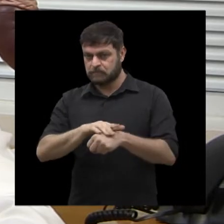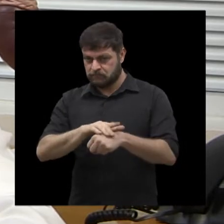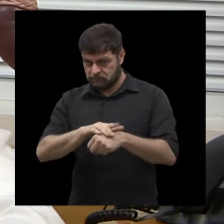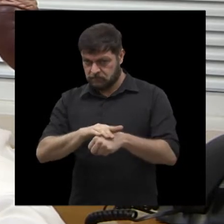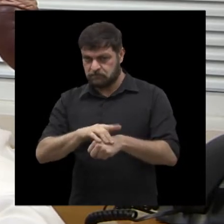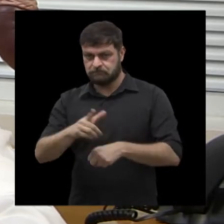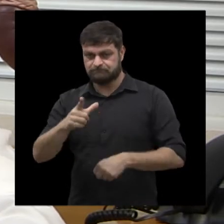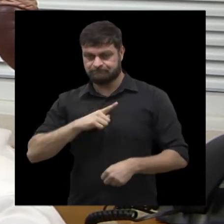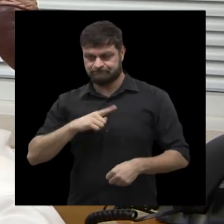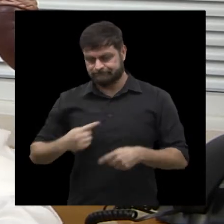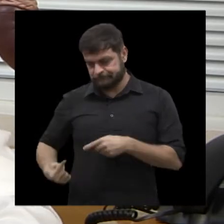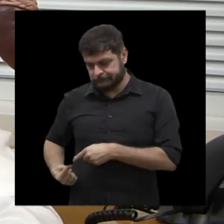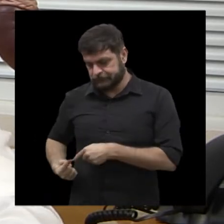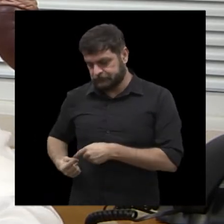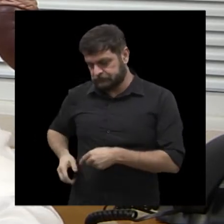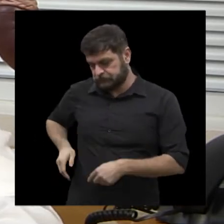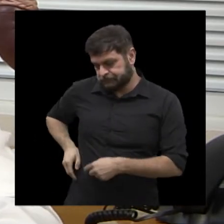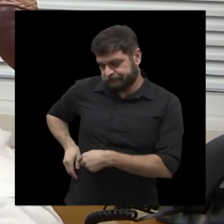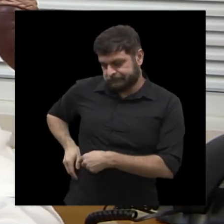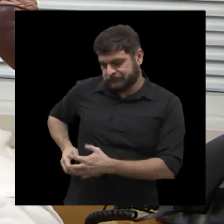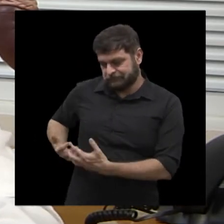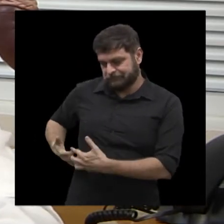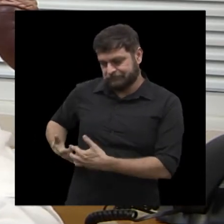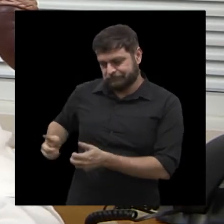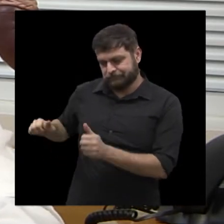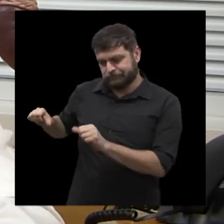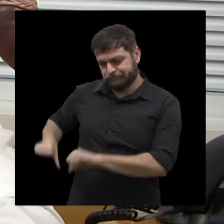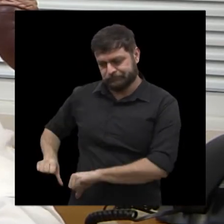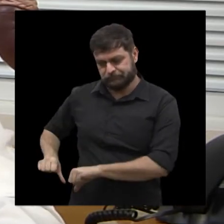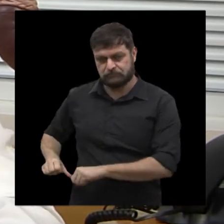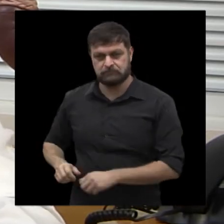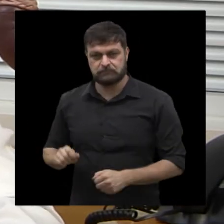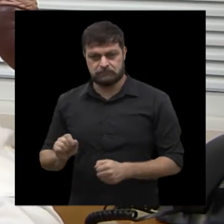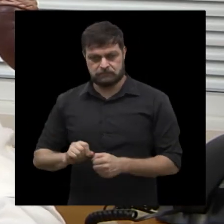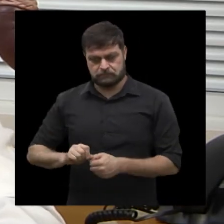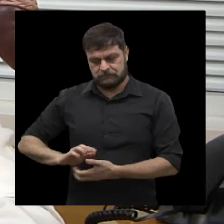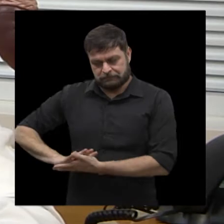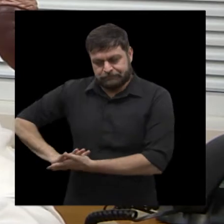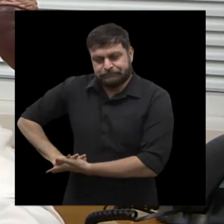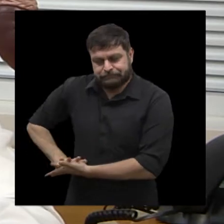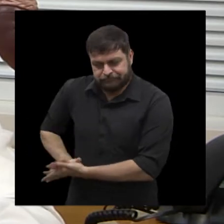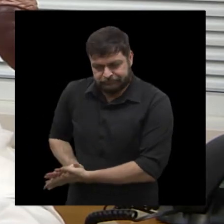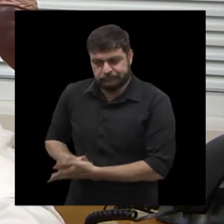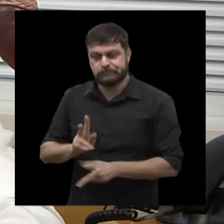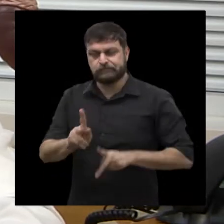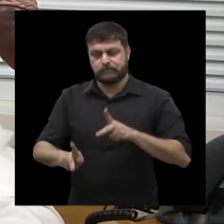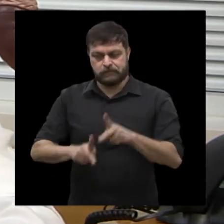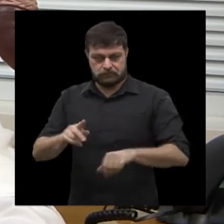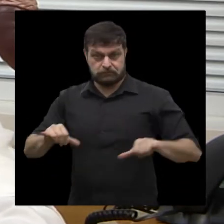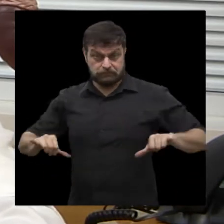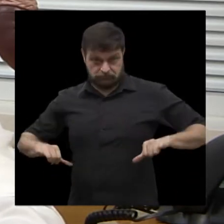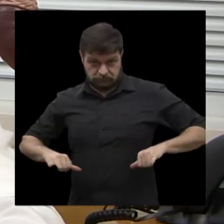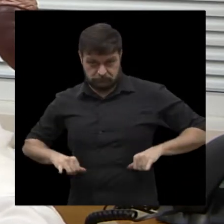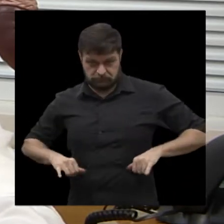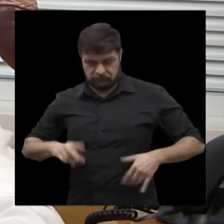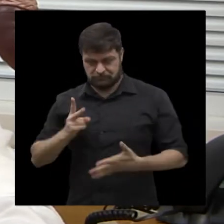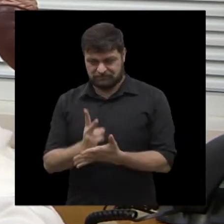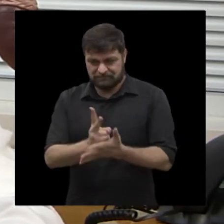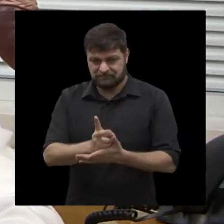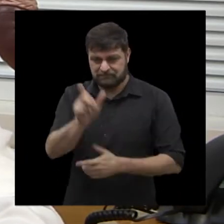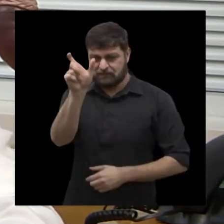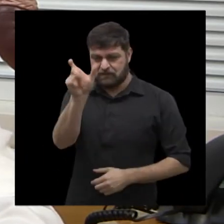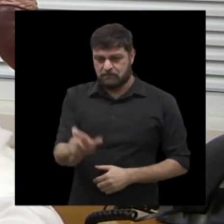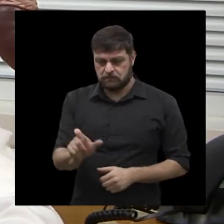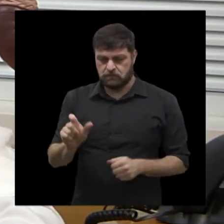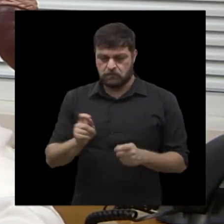estão ligados a essa porcentagem que você falou, de que afeta, né, a população. Sempre, né, a pessoa precisa